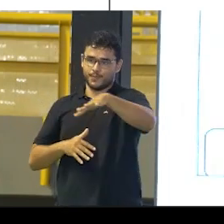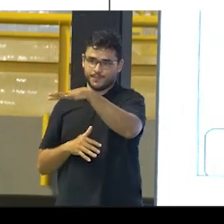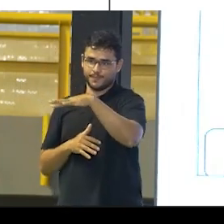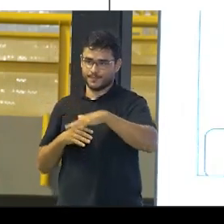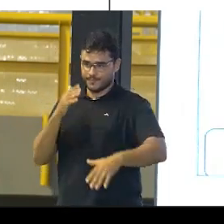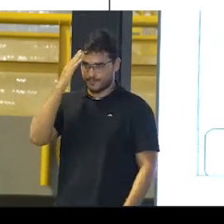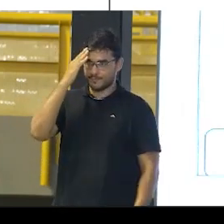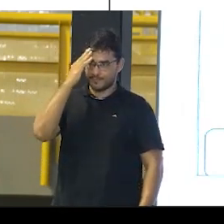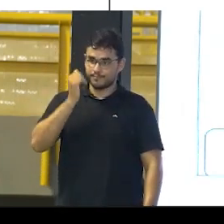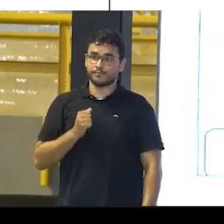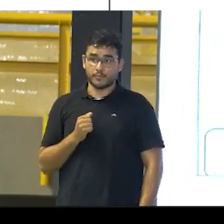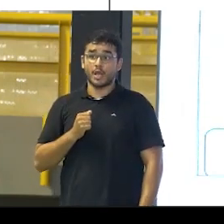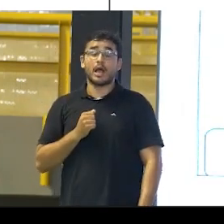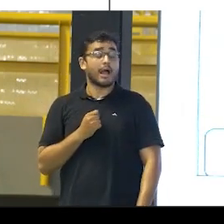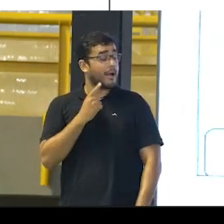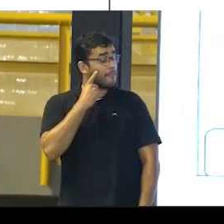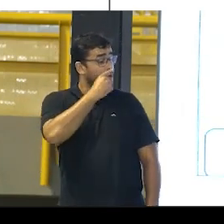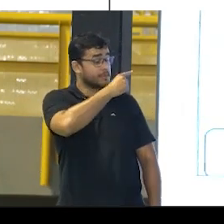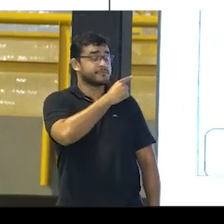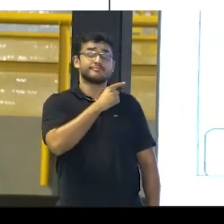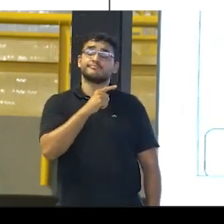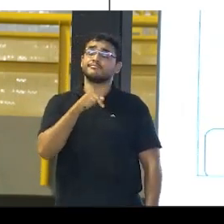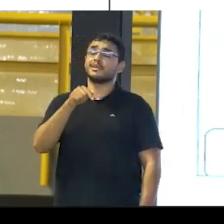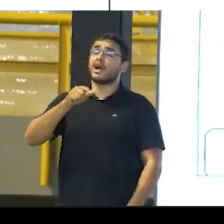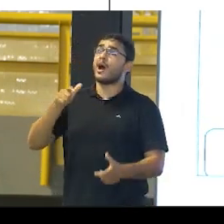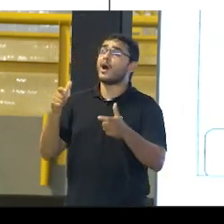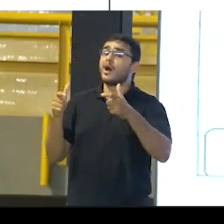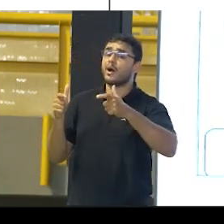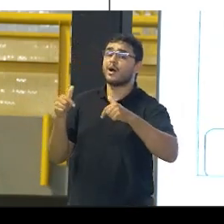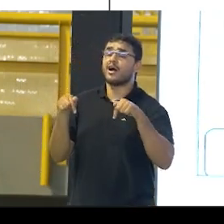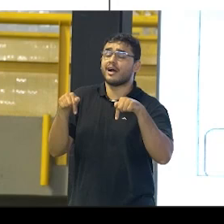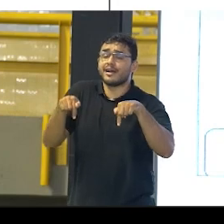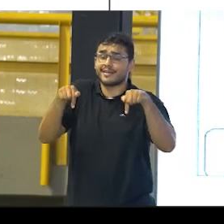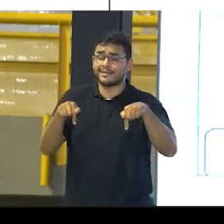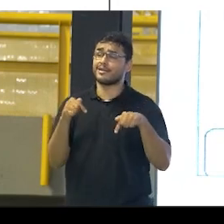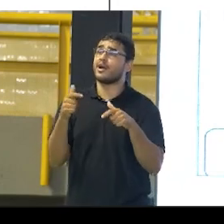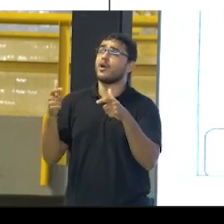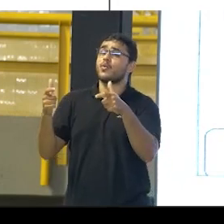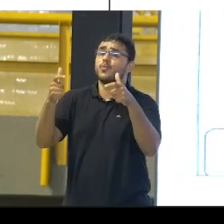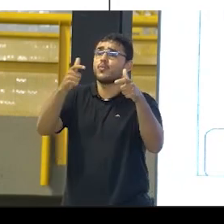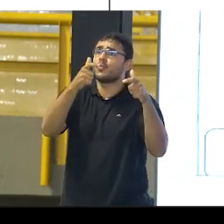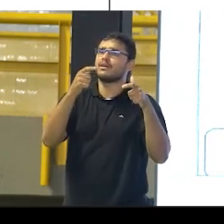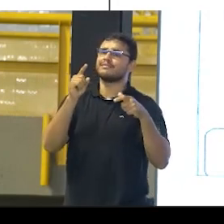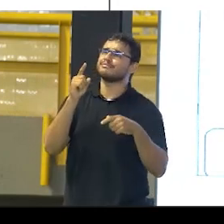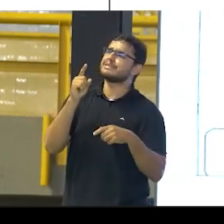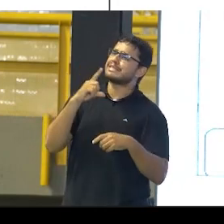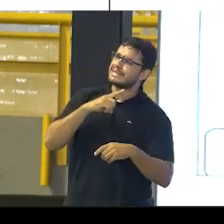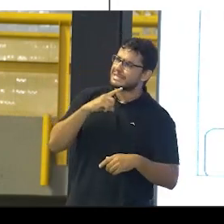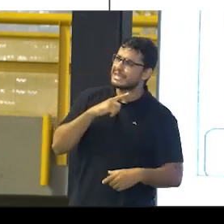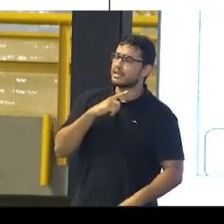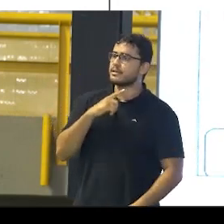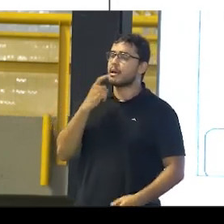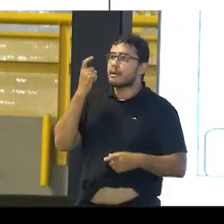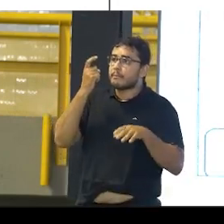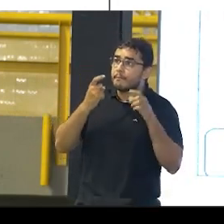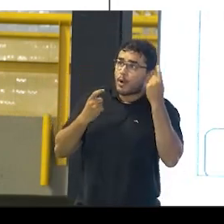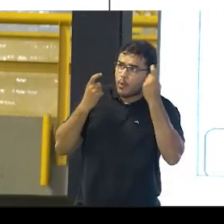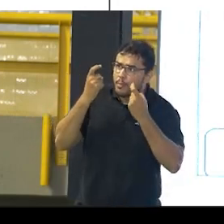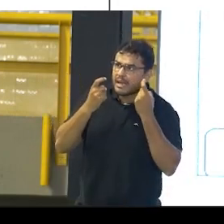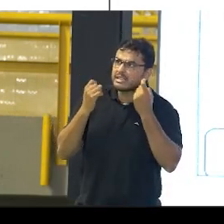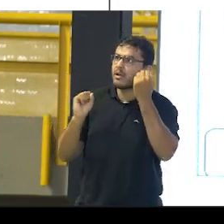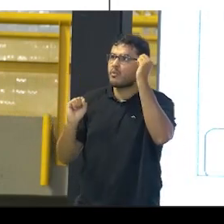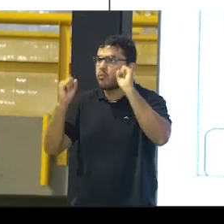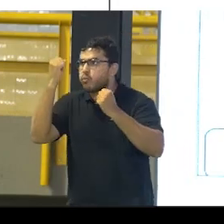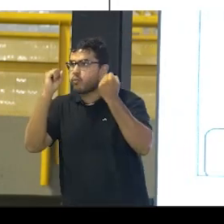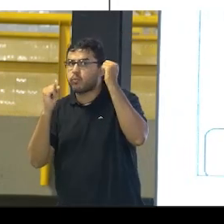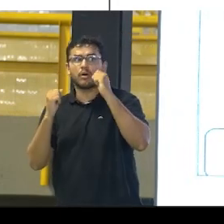dia a dia, a gente tem cidades aquelas cidades que se preocupam com a mobilidade urbana, aquelas cidades